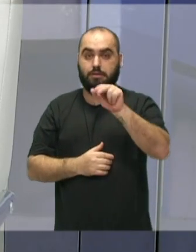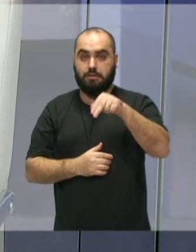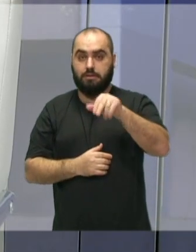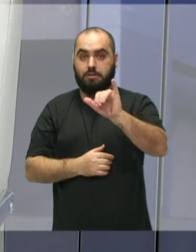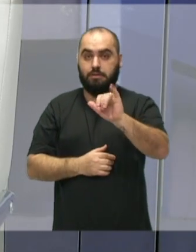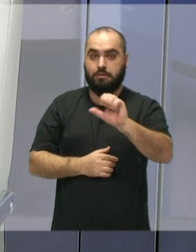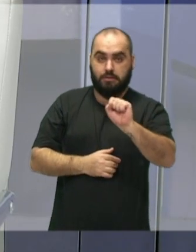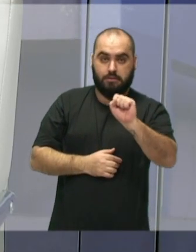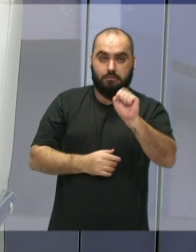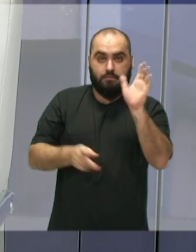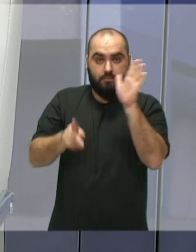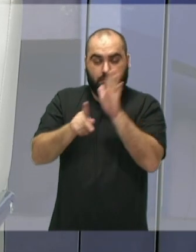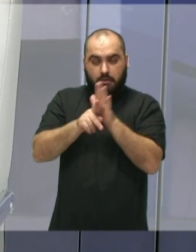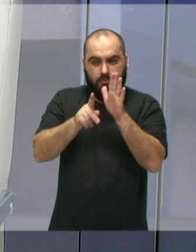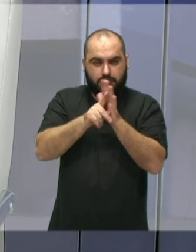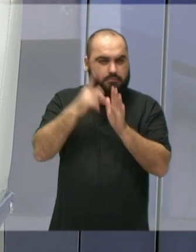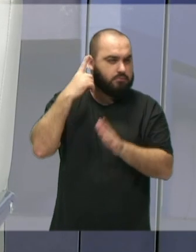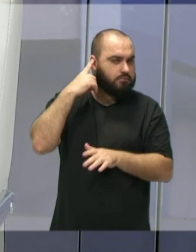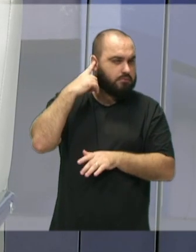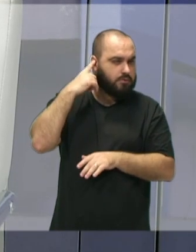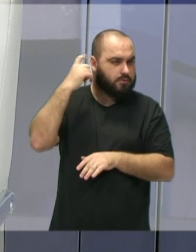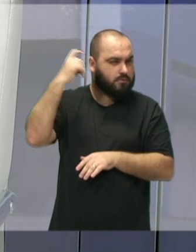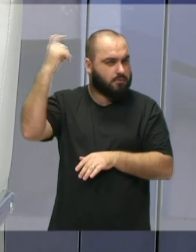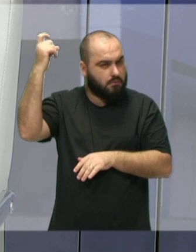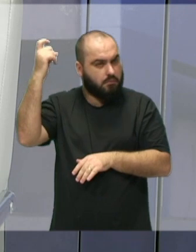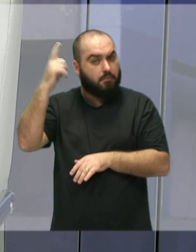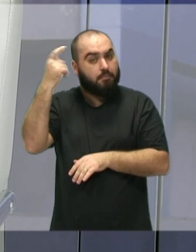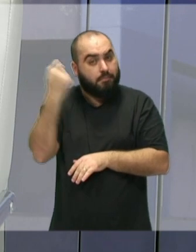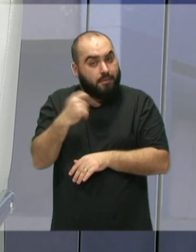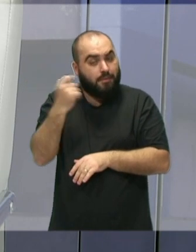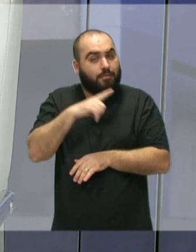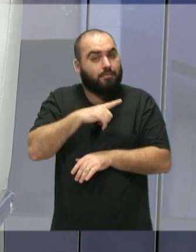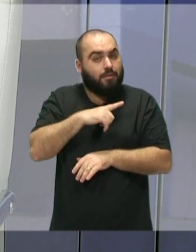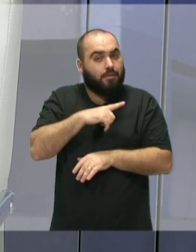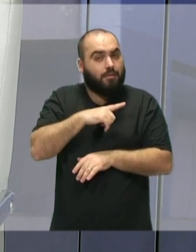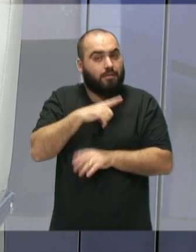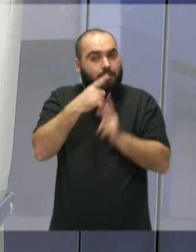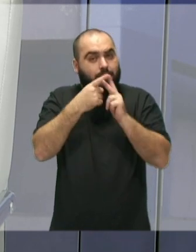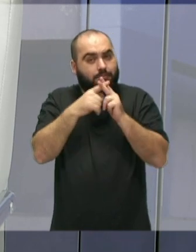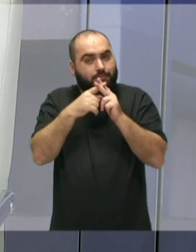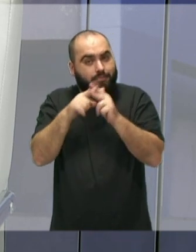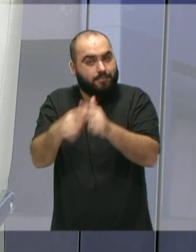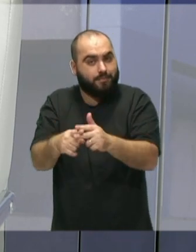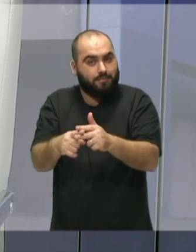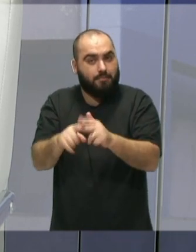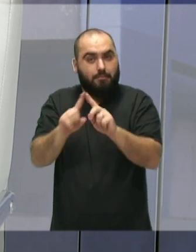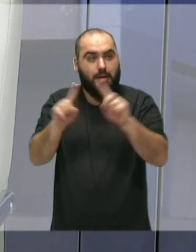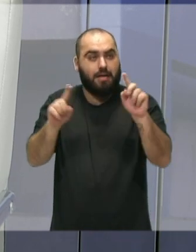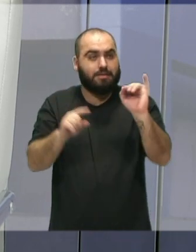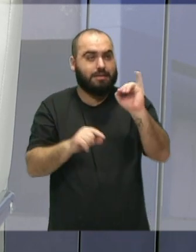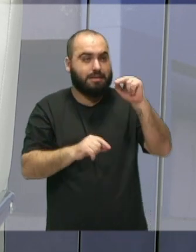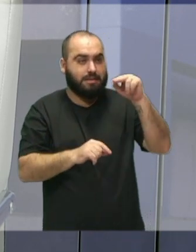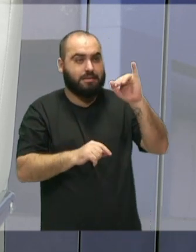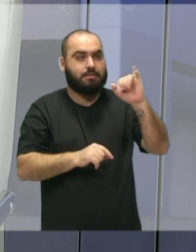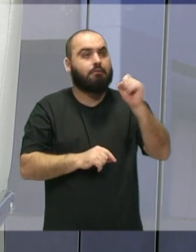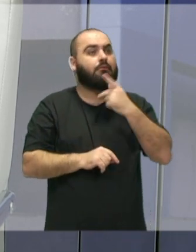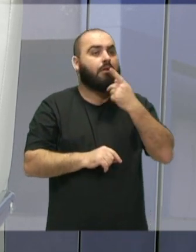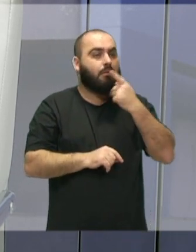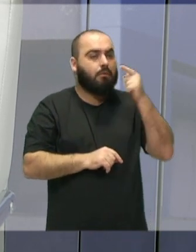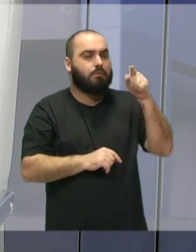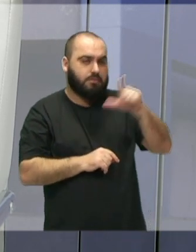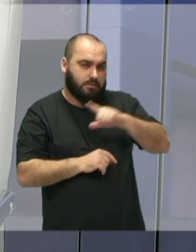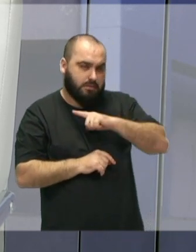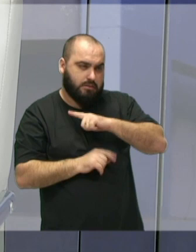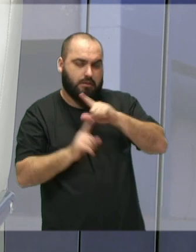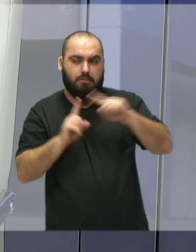fazer a medição sonora, para dizer se está alto demais ou não, tem que ter um aparelho. A lei fala isso, mas o INES disse que tinha, mas estava desatualizado.